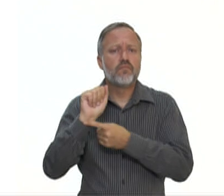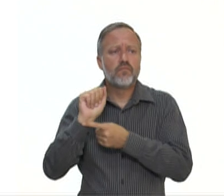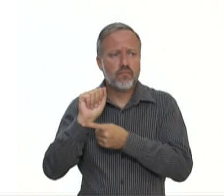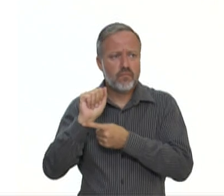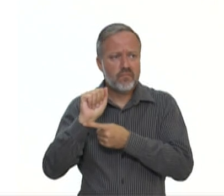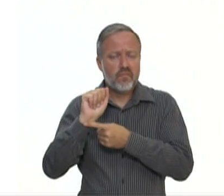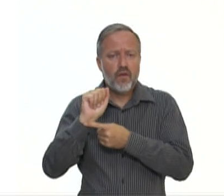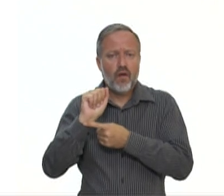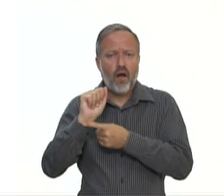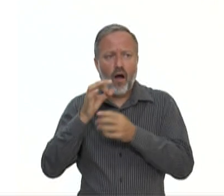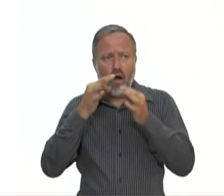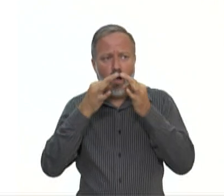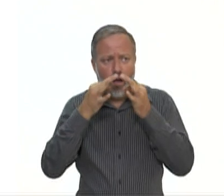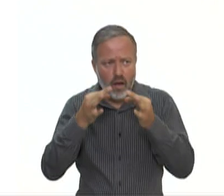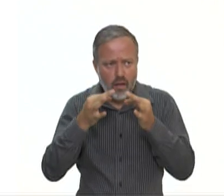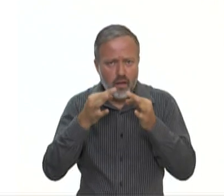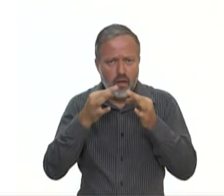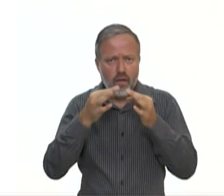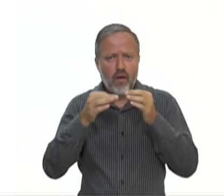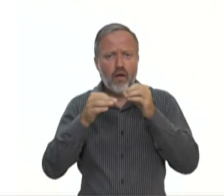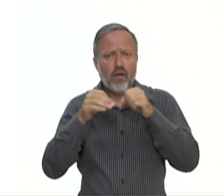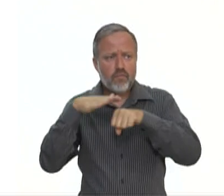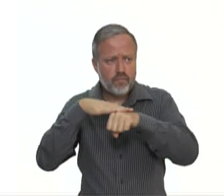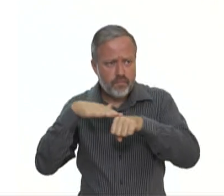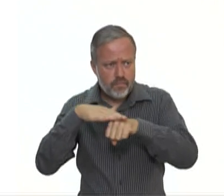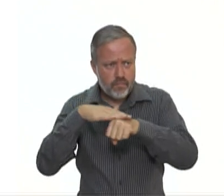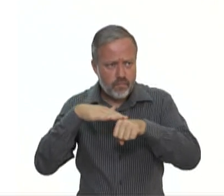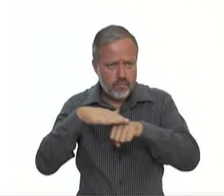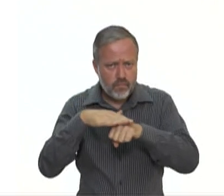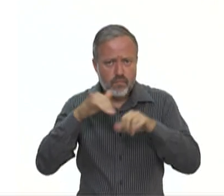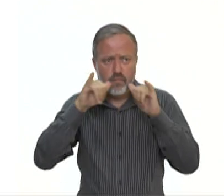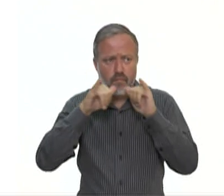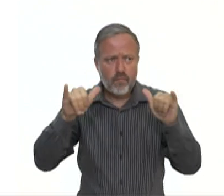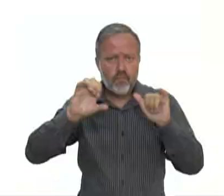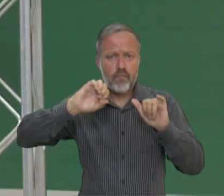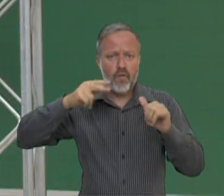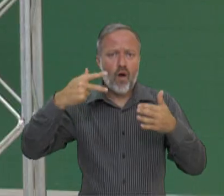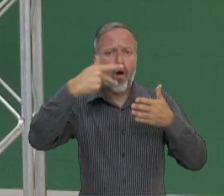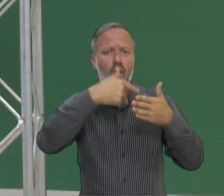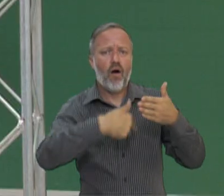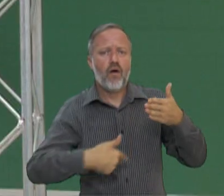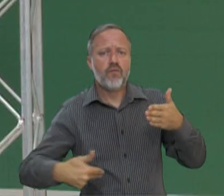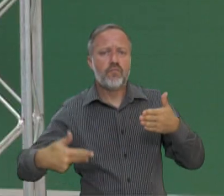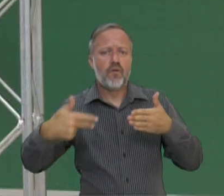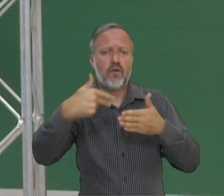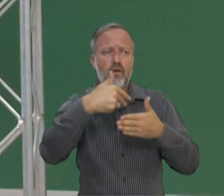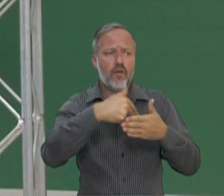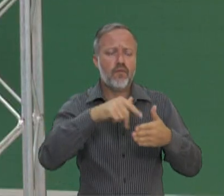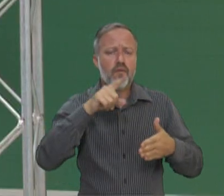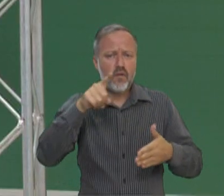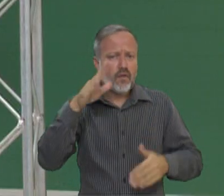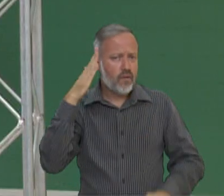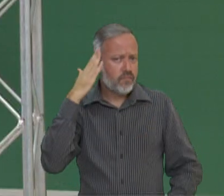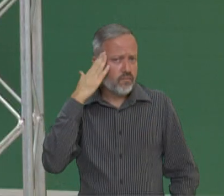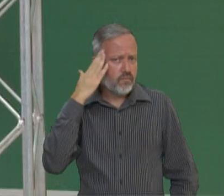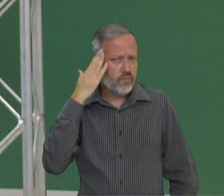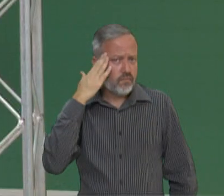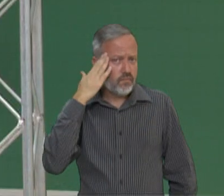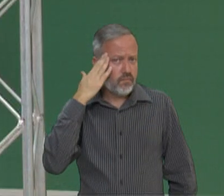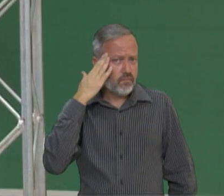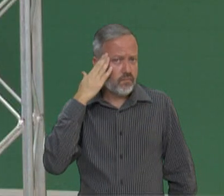Opinativo, discursivo, informativo ou poético? Então, vou deixar alguns minutos para que vocês